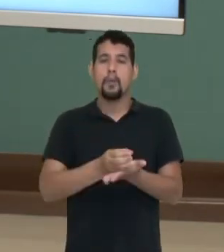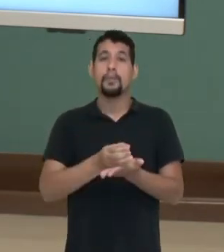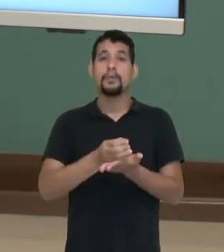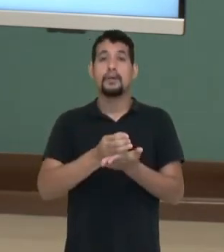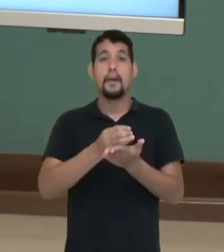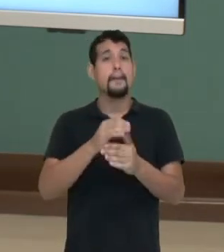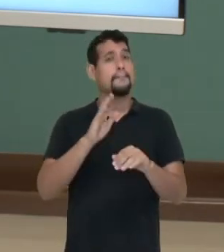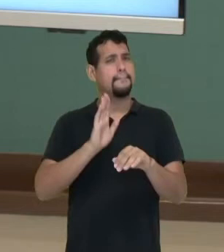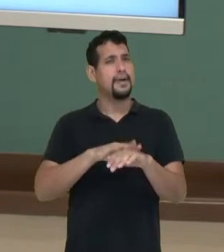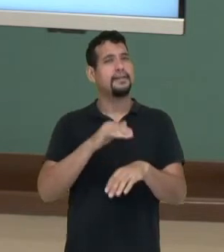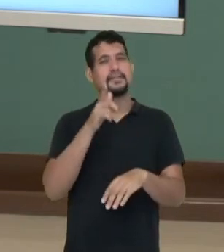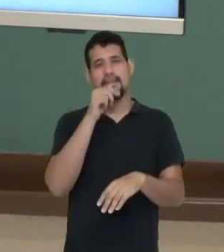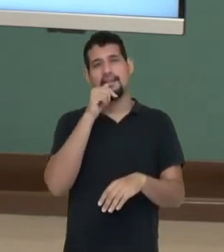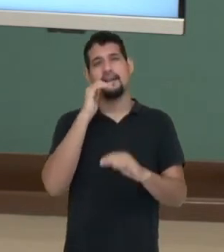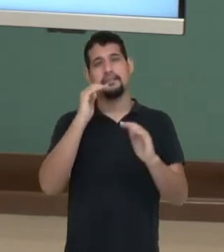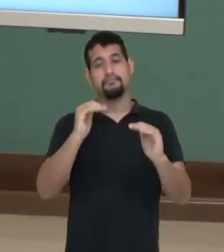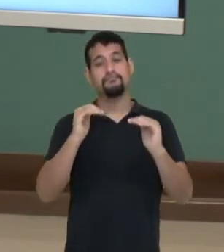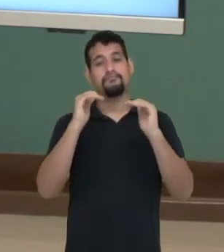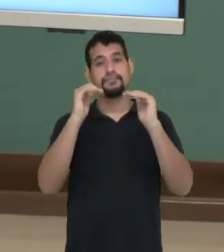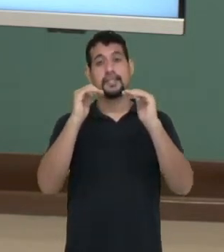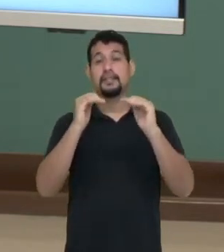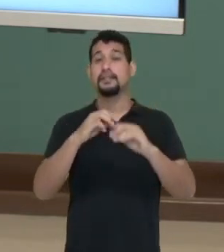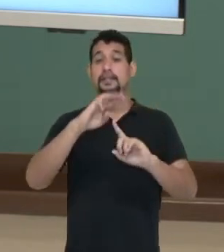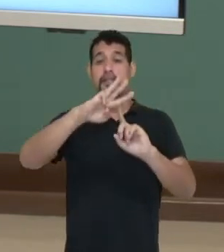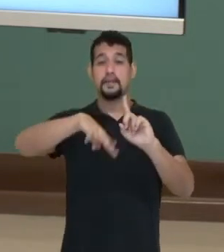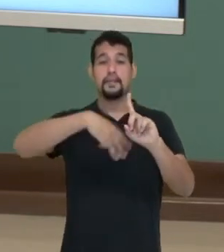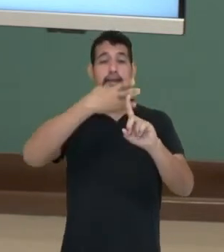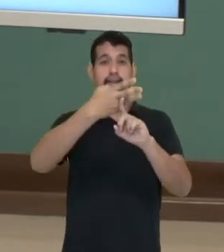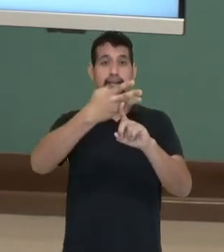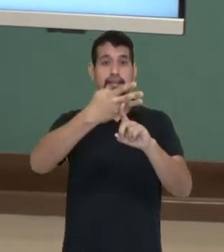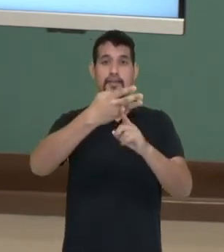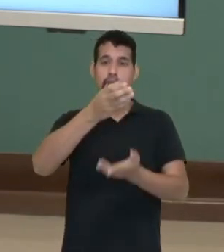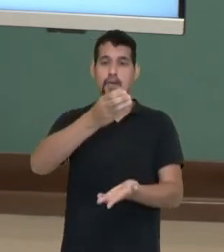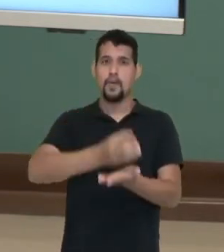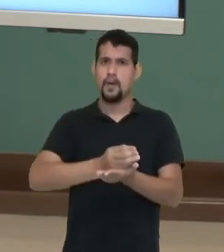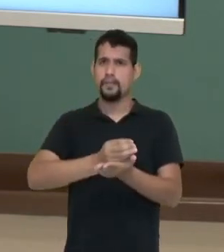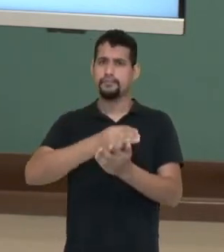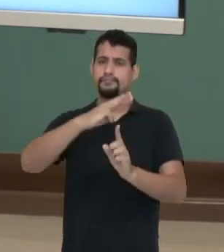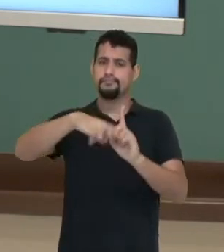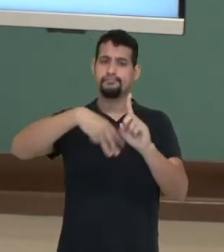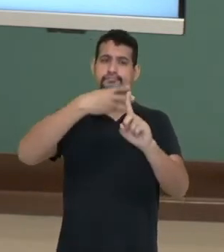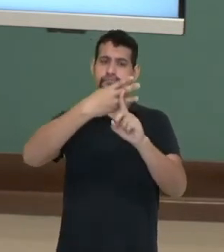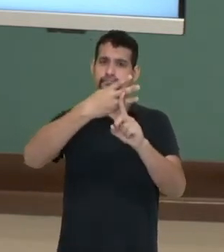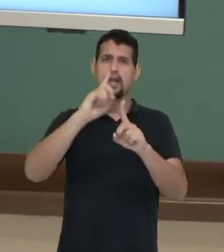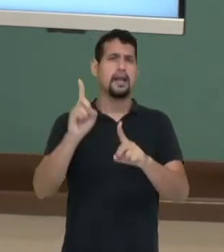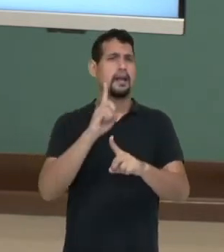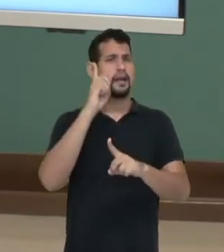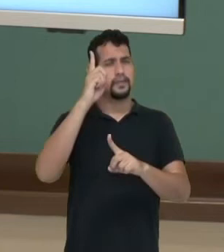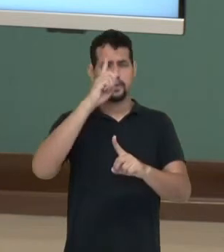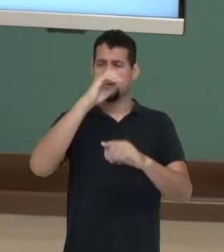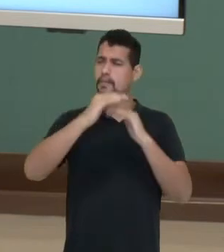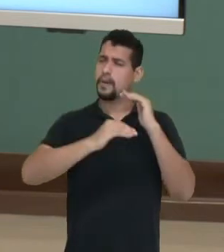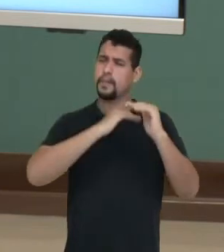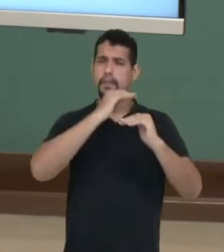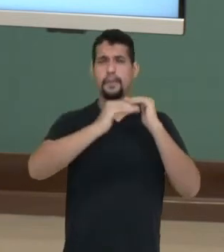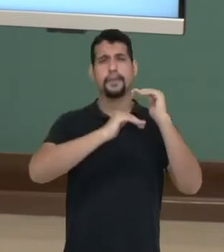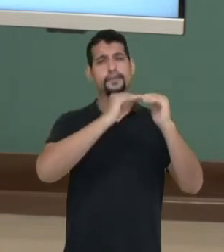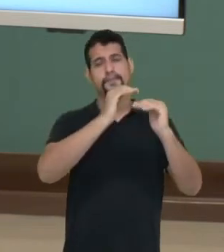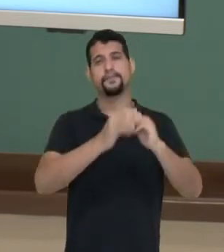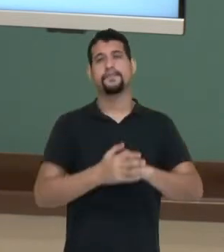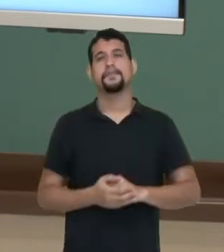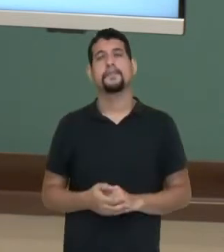da água no recipiente. Triplicando o número de copos, triplica a altura e assim por diante,